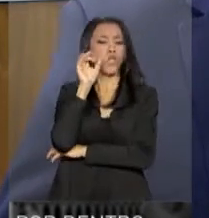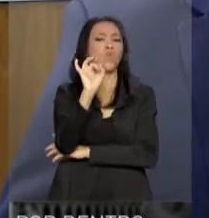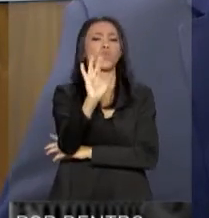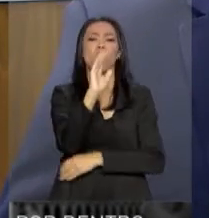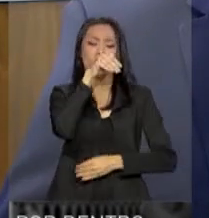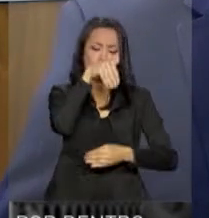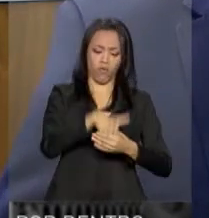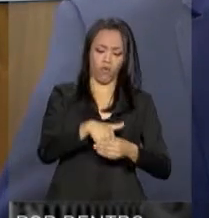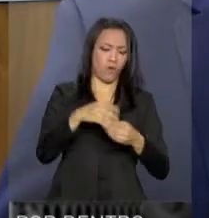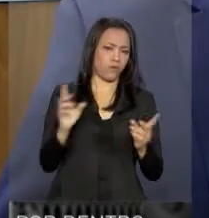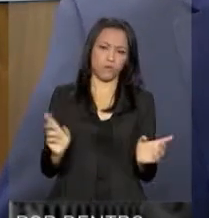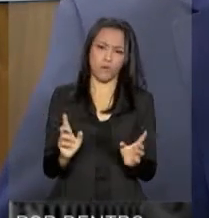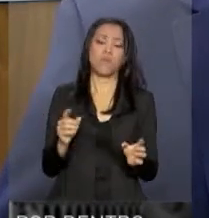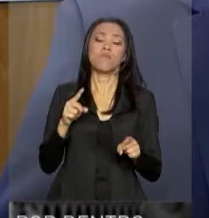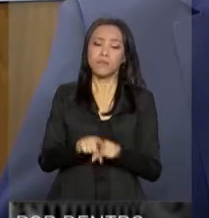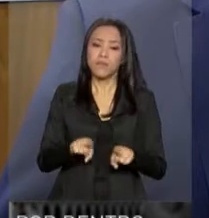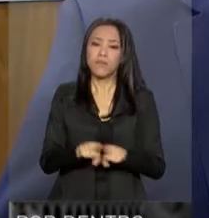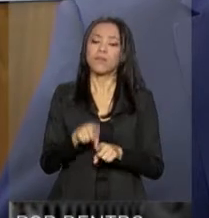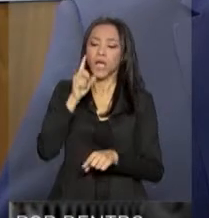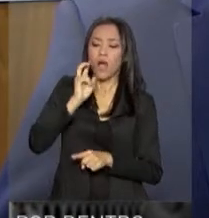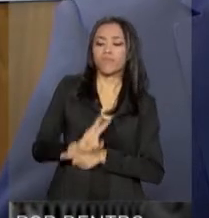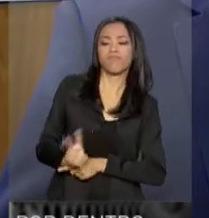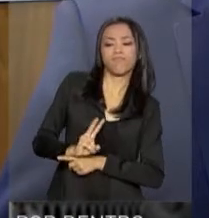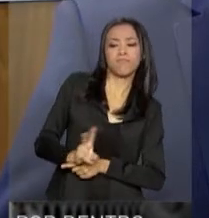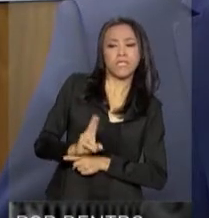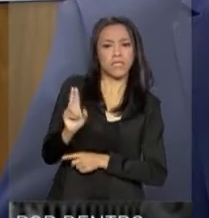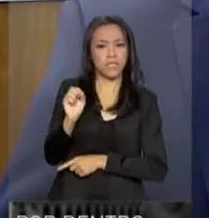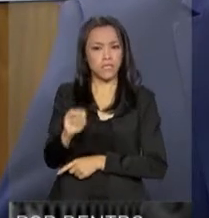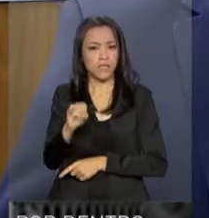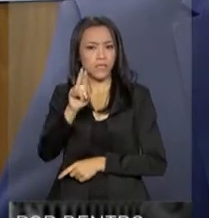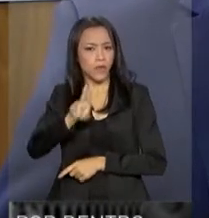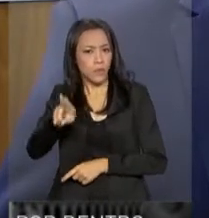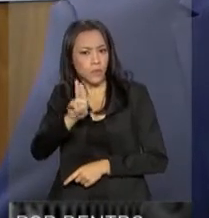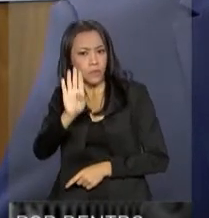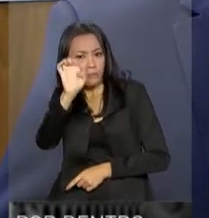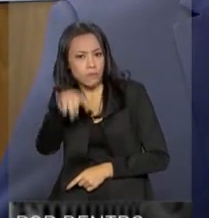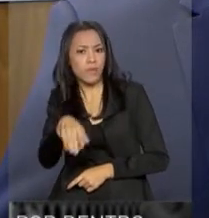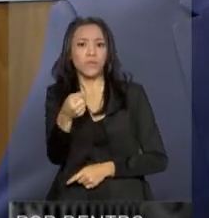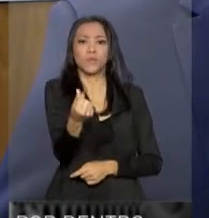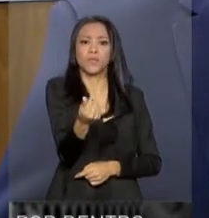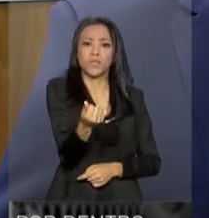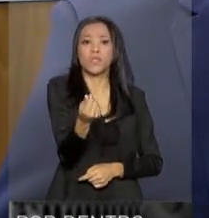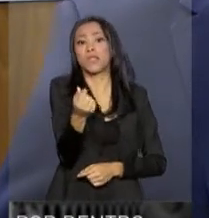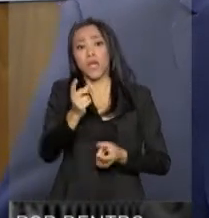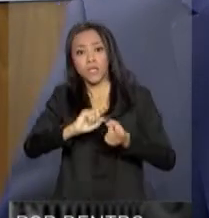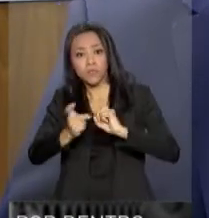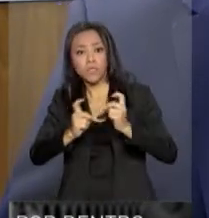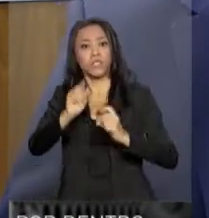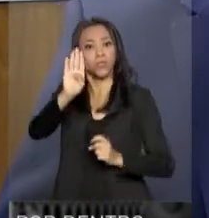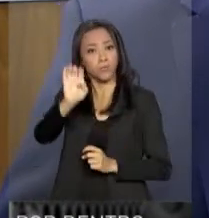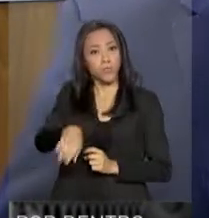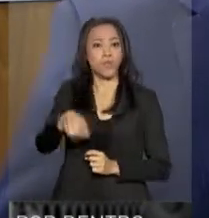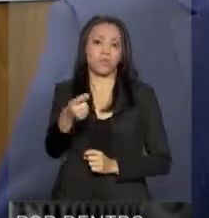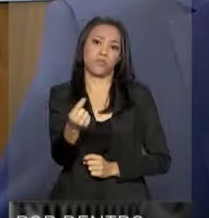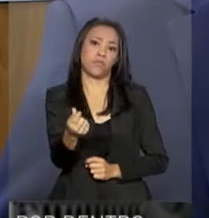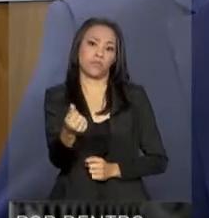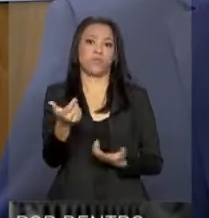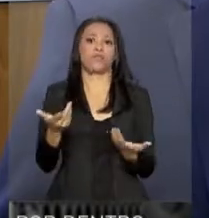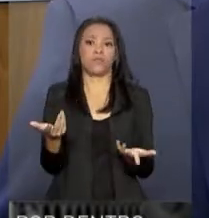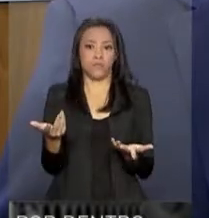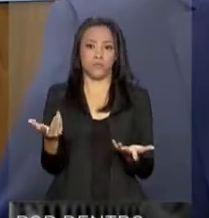pela fiscalização dos recursos públicos e nós procuramos dá a todas as ferramentas para que o cidadão